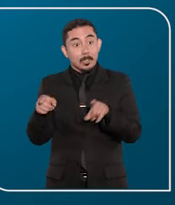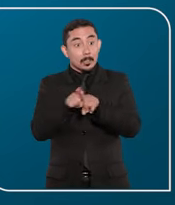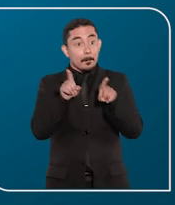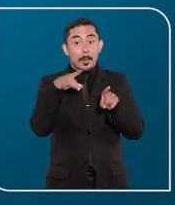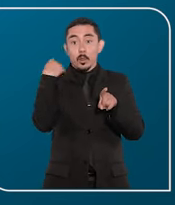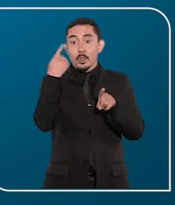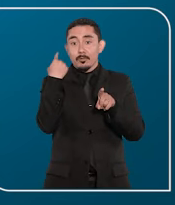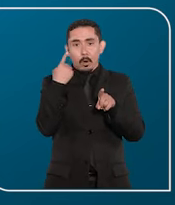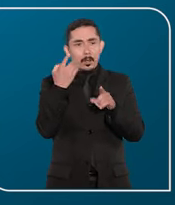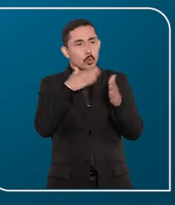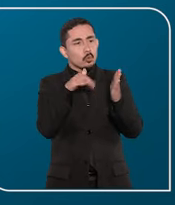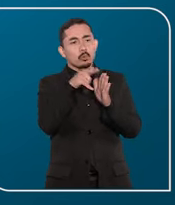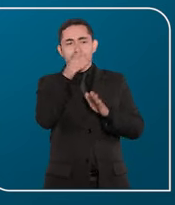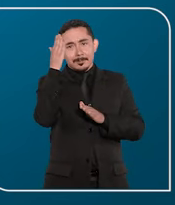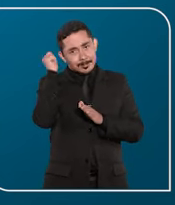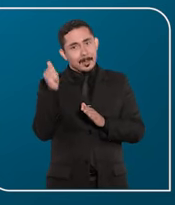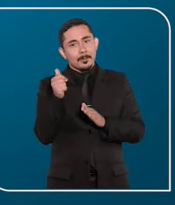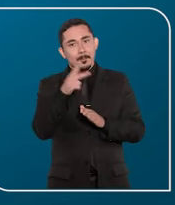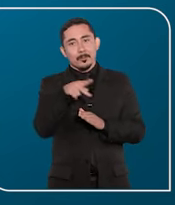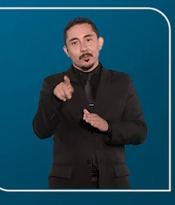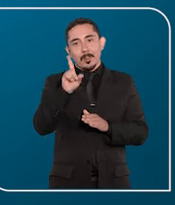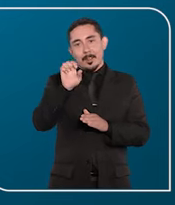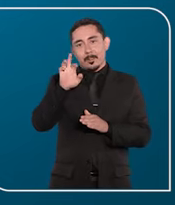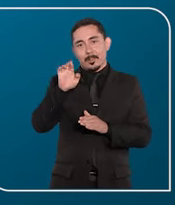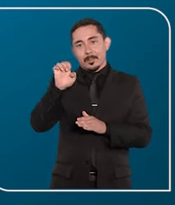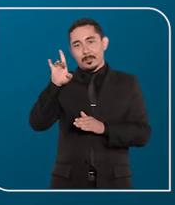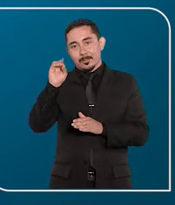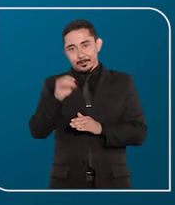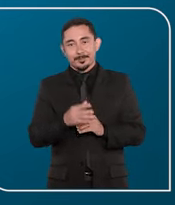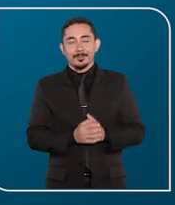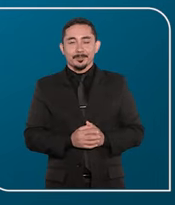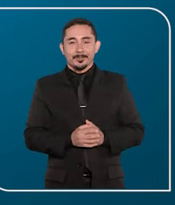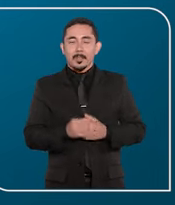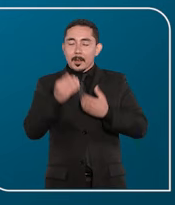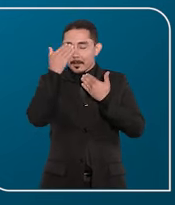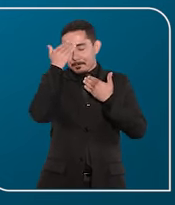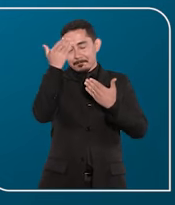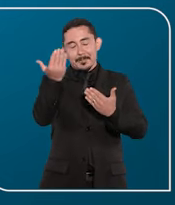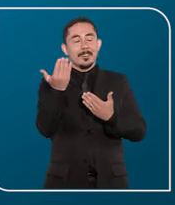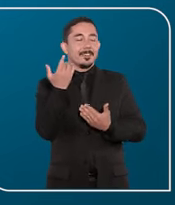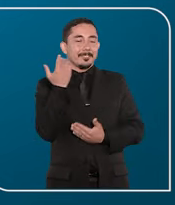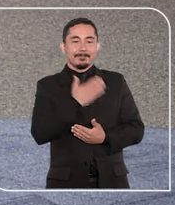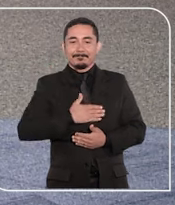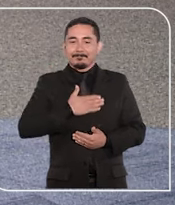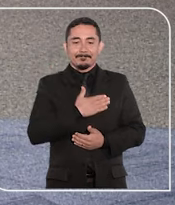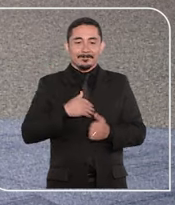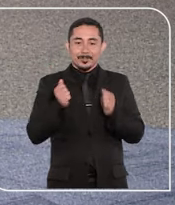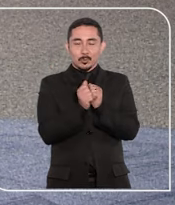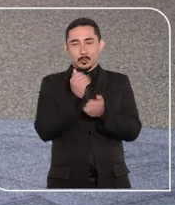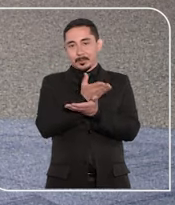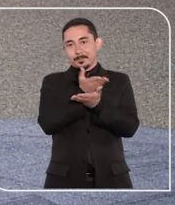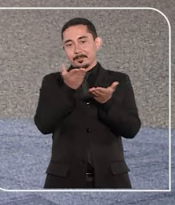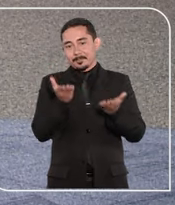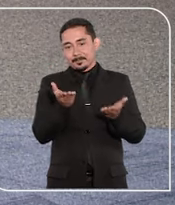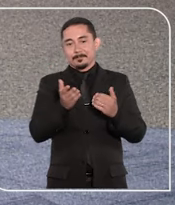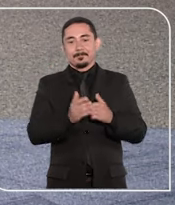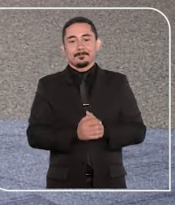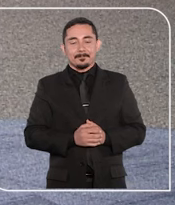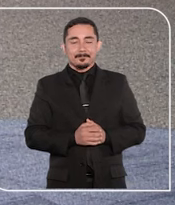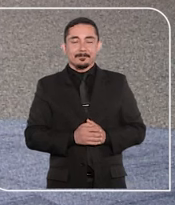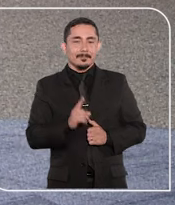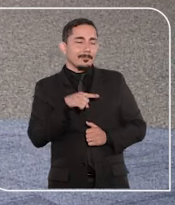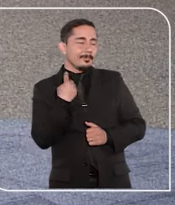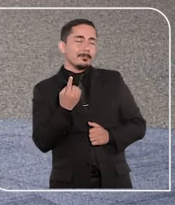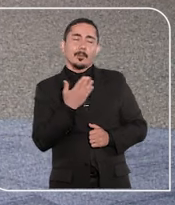meu querido amigo, professor Leonardo Fetter. Então, muito obrigado pelo carinho e vai ser uma satisfação estar junto com vocês. Oh, com certeza, satisfação, alegria